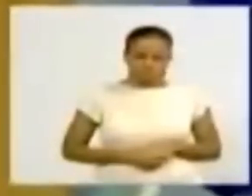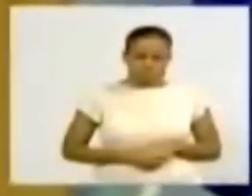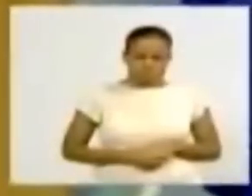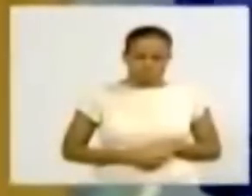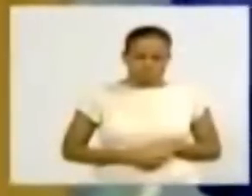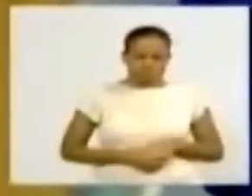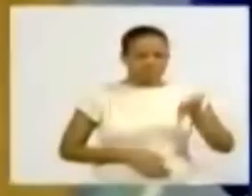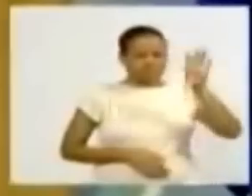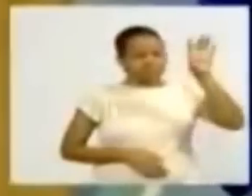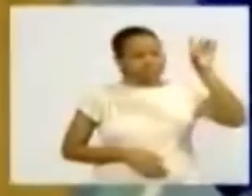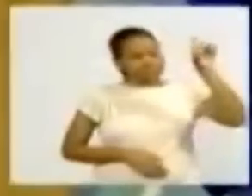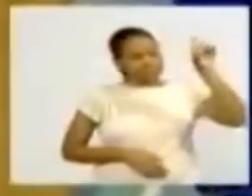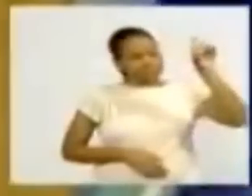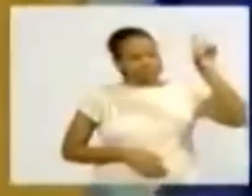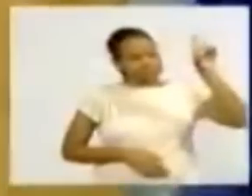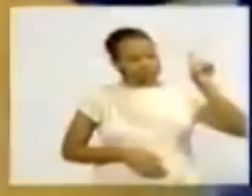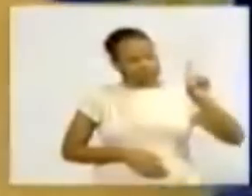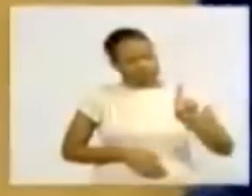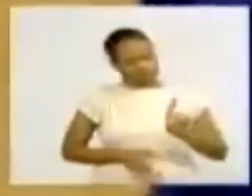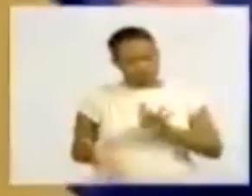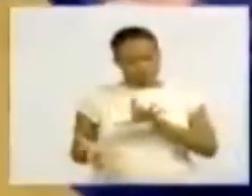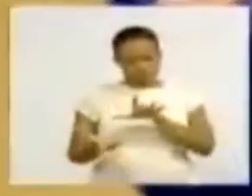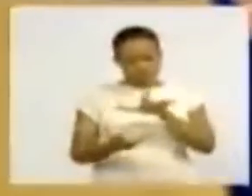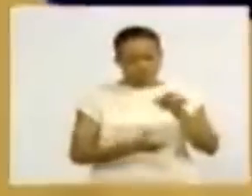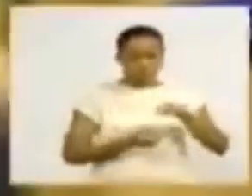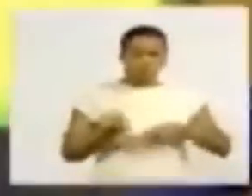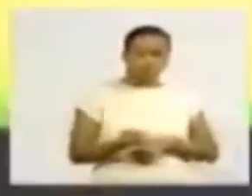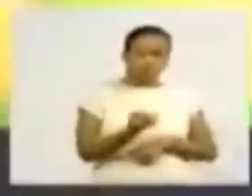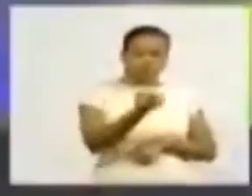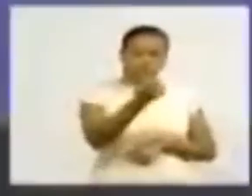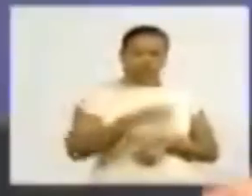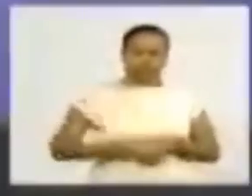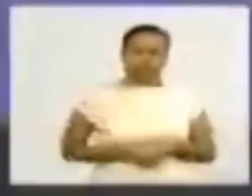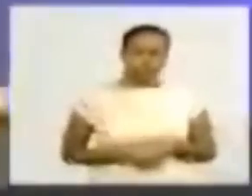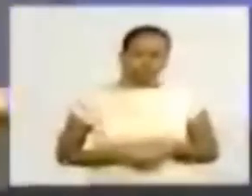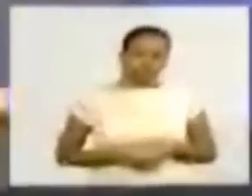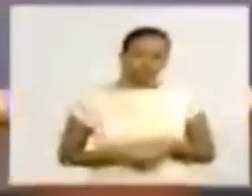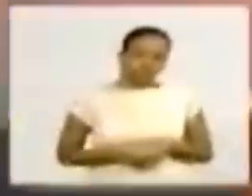Deus visitou o mundo de forma definitiva, de forma plena, como nos fala a teologia.